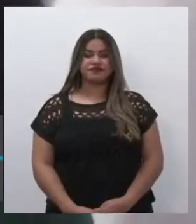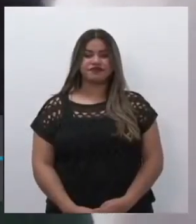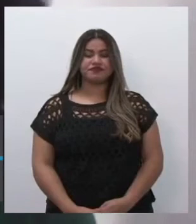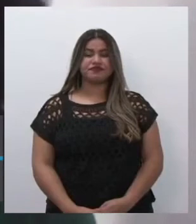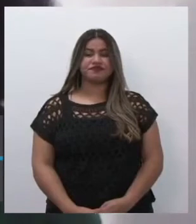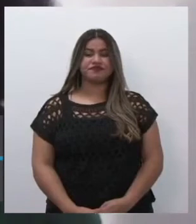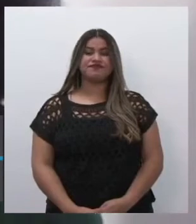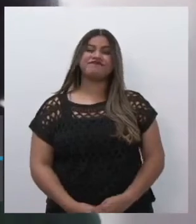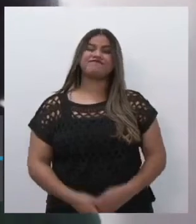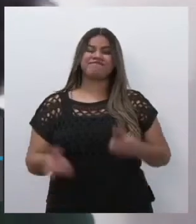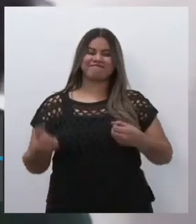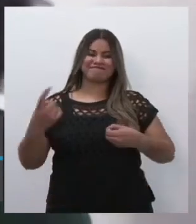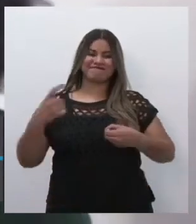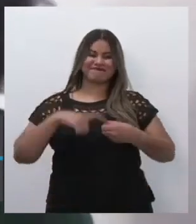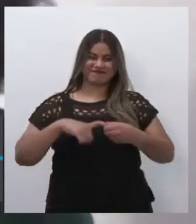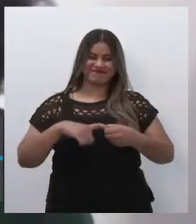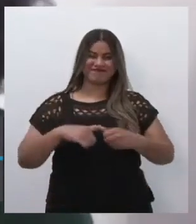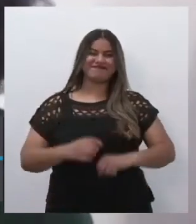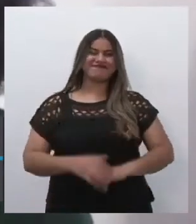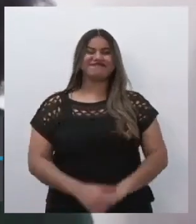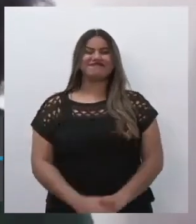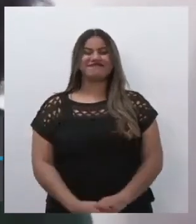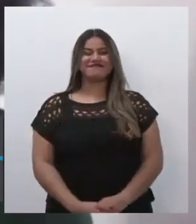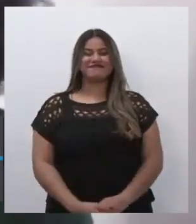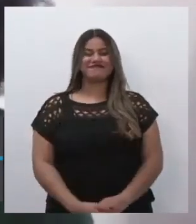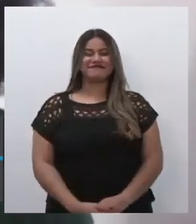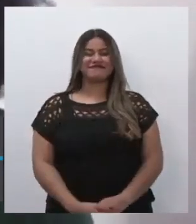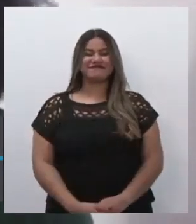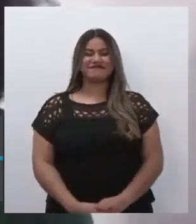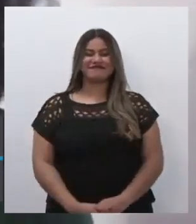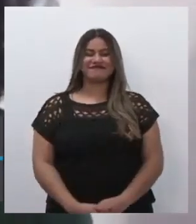Bom, estamos de volta. Muito